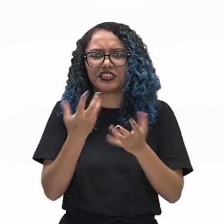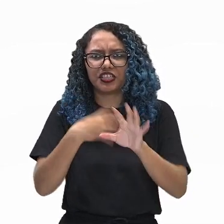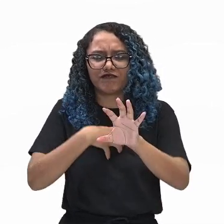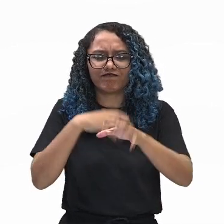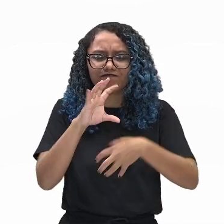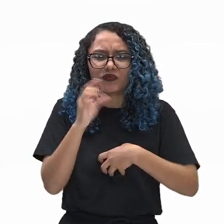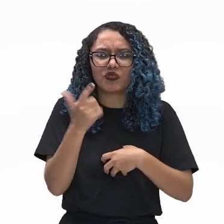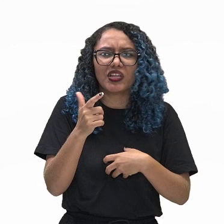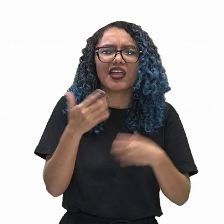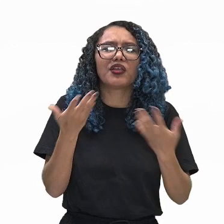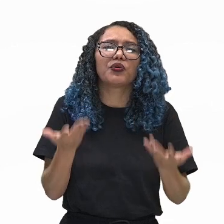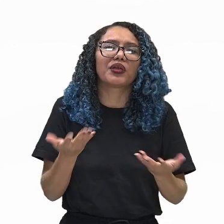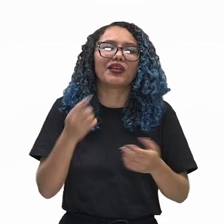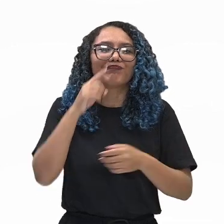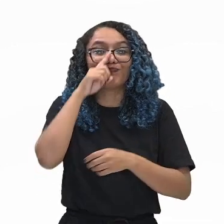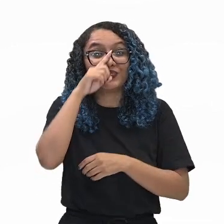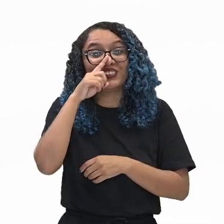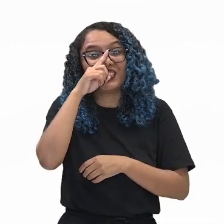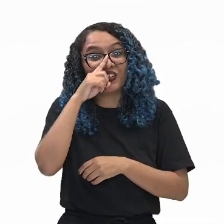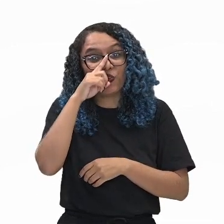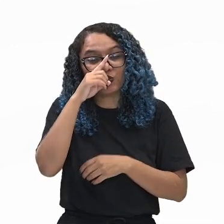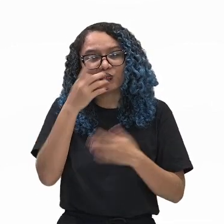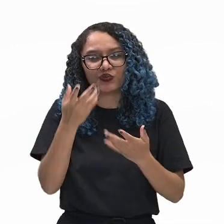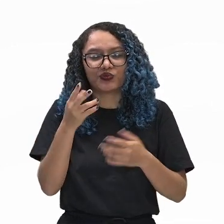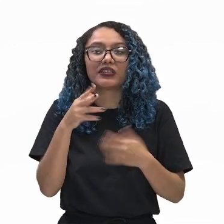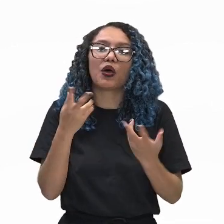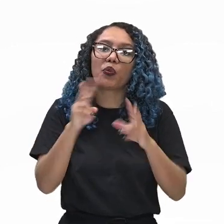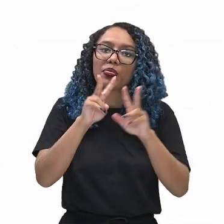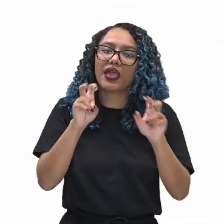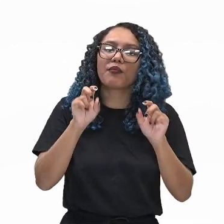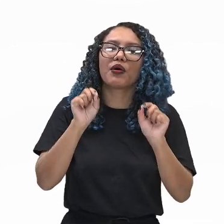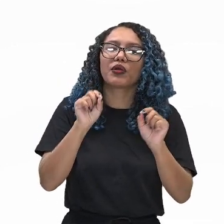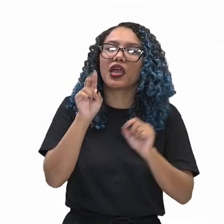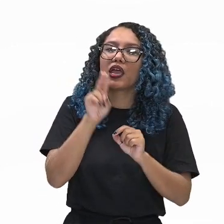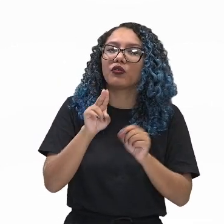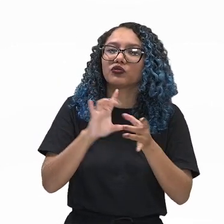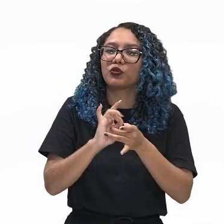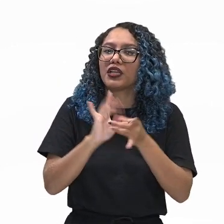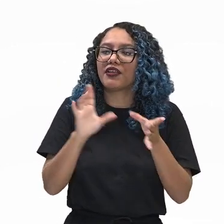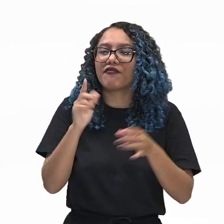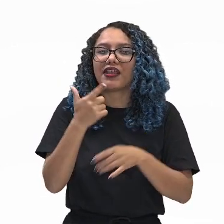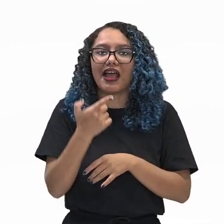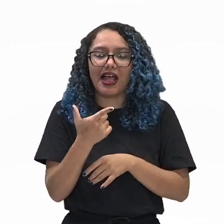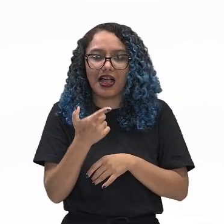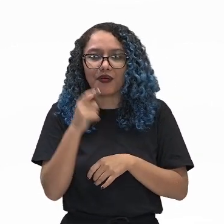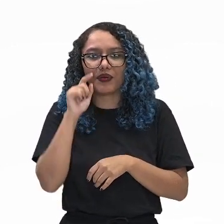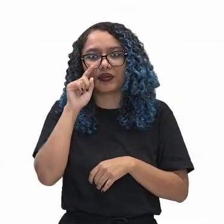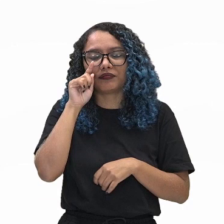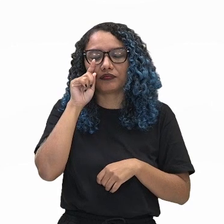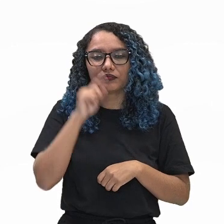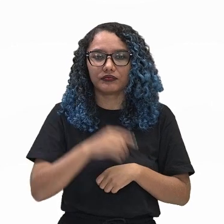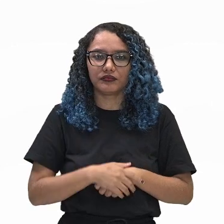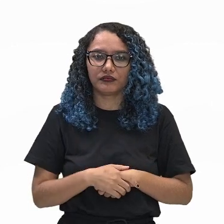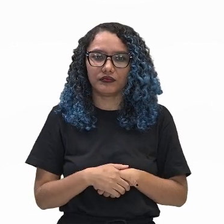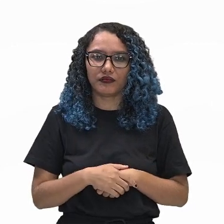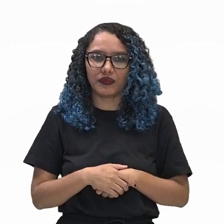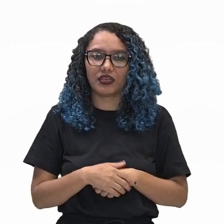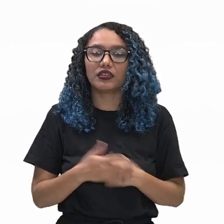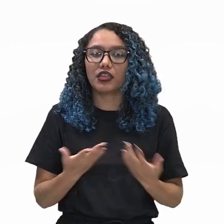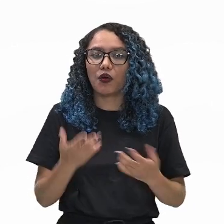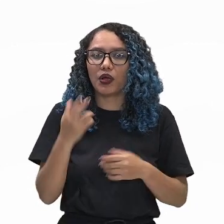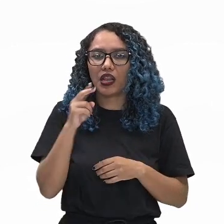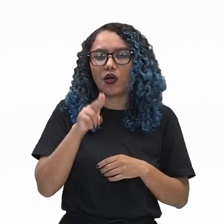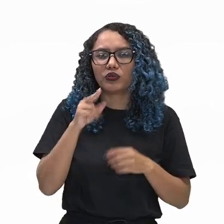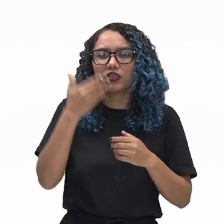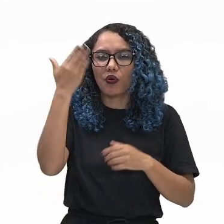Lembrando que o tema aí é sobre o porte de armas. Então, ela começa trazendo uma comprovação por meio de um livro